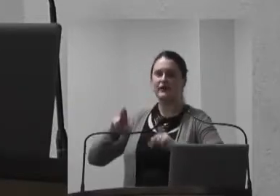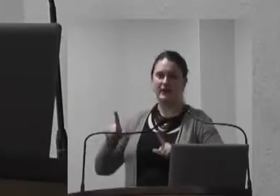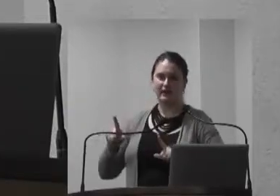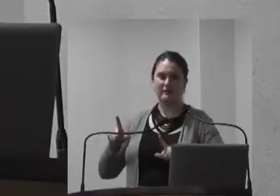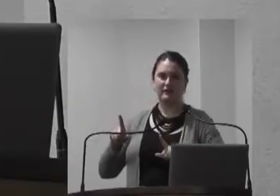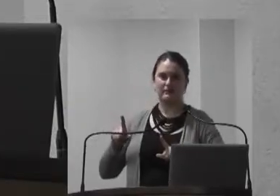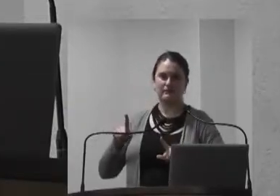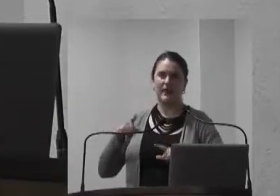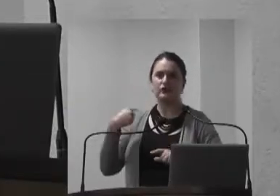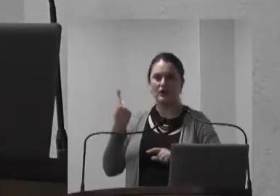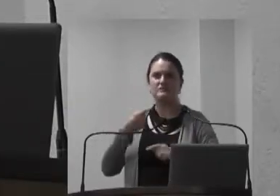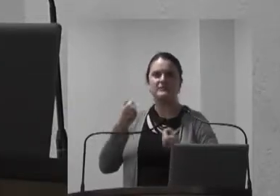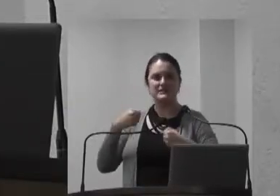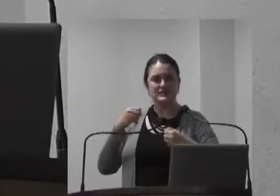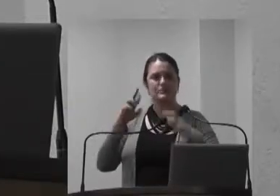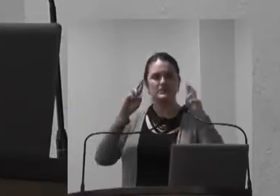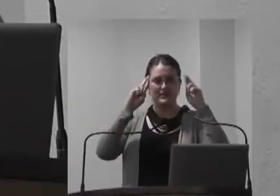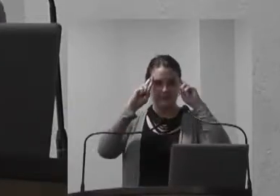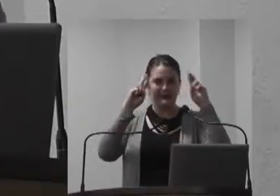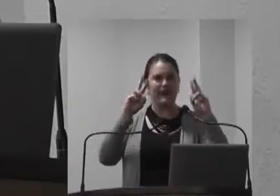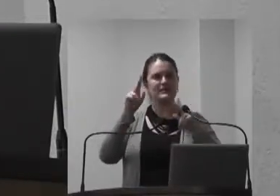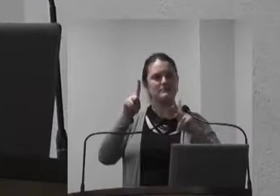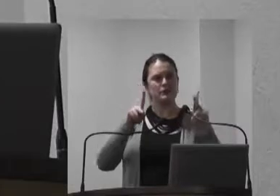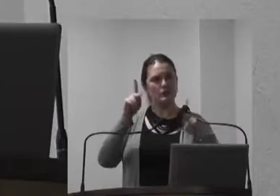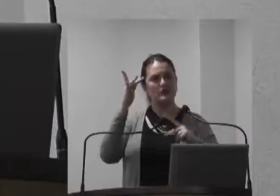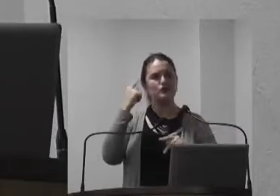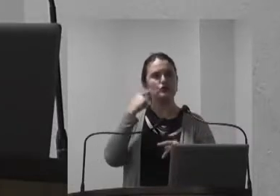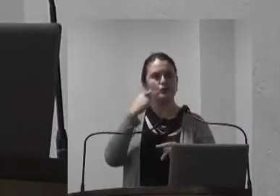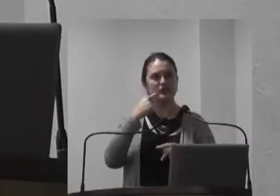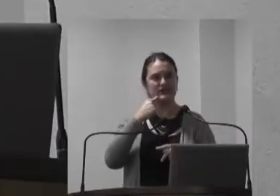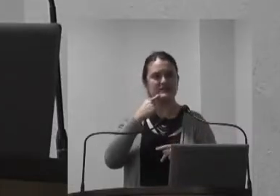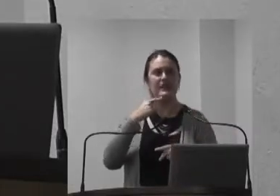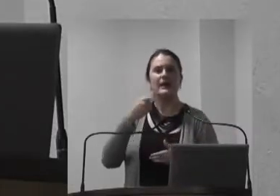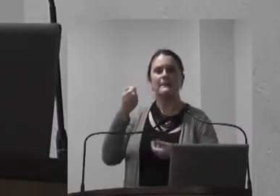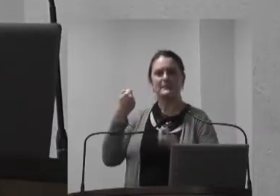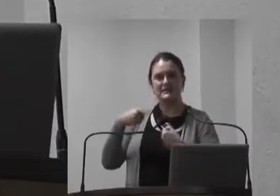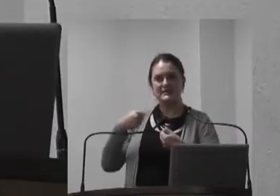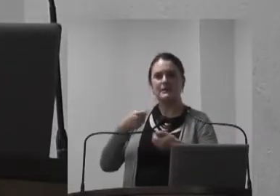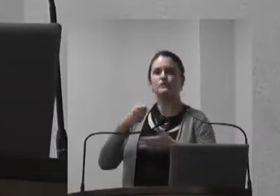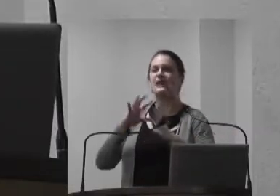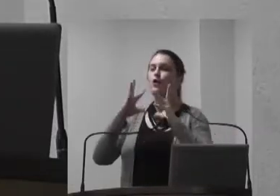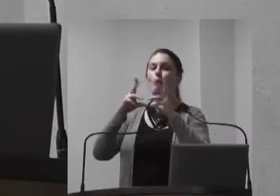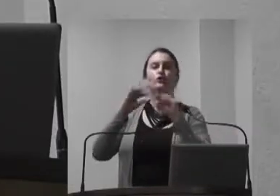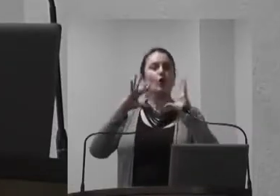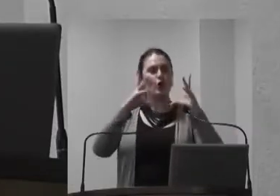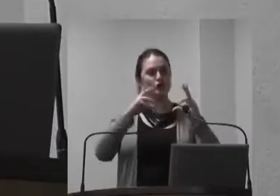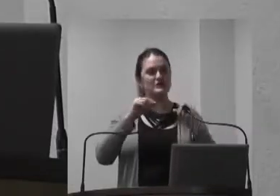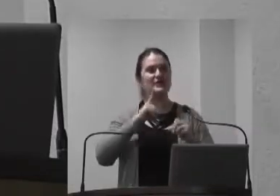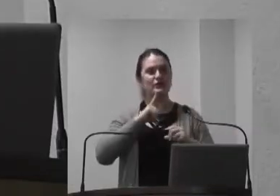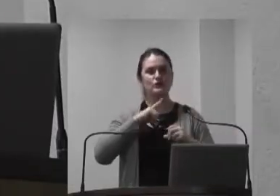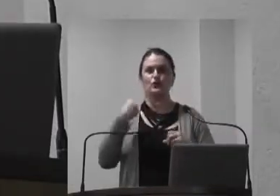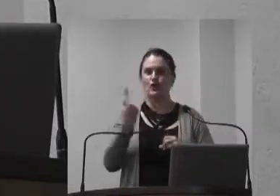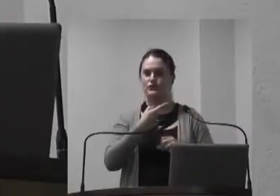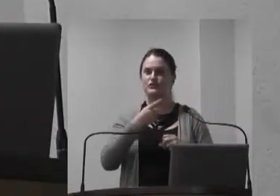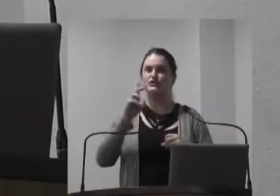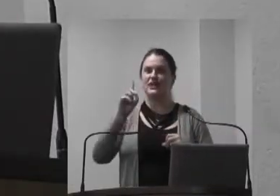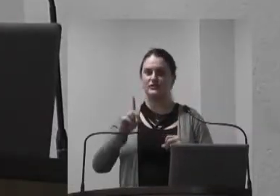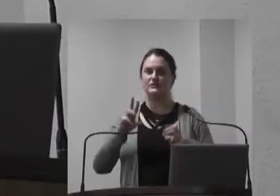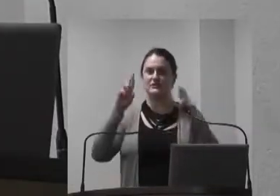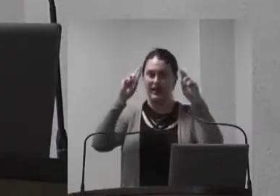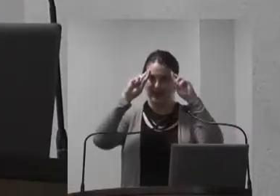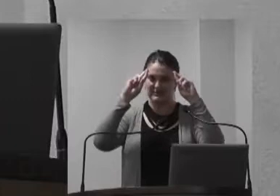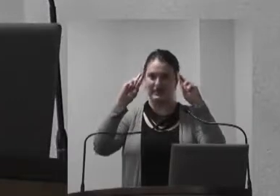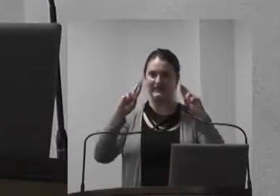olhar diferente, né? Nós precisamos respeitar as pessoas surdas, precisamos, né, como todos, ter os